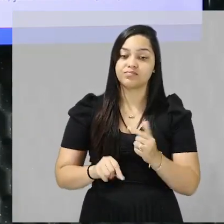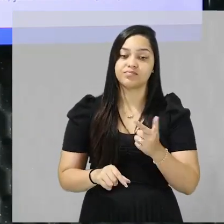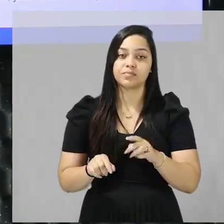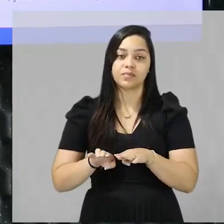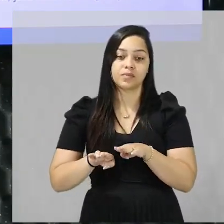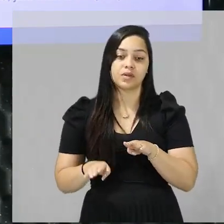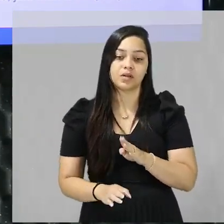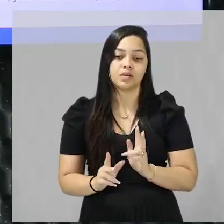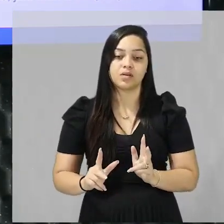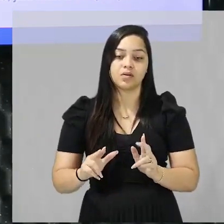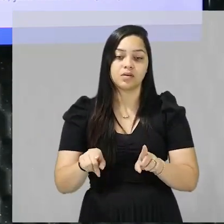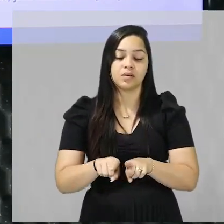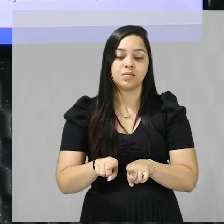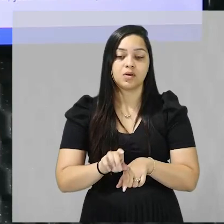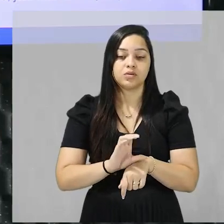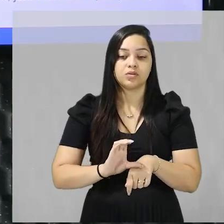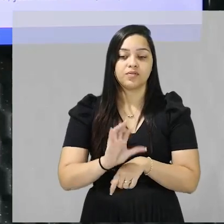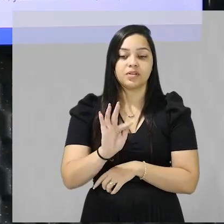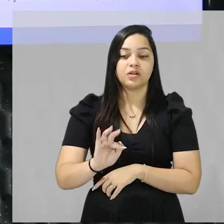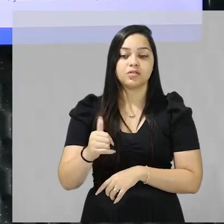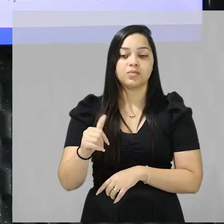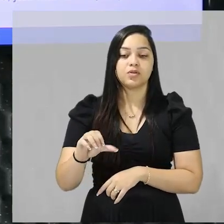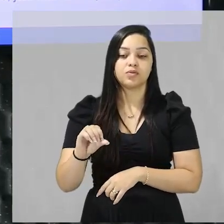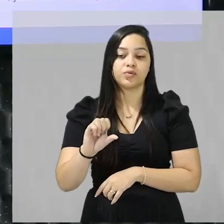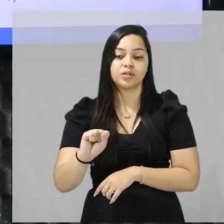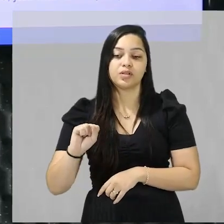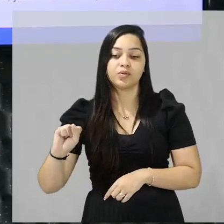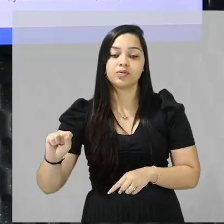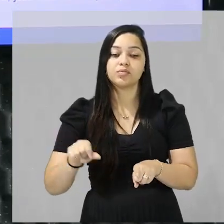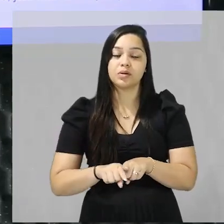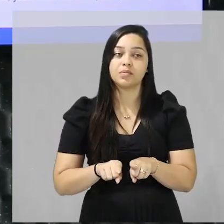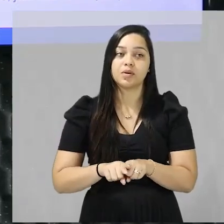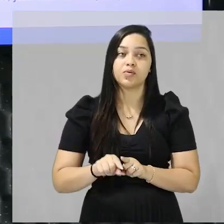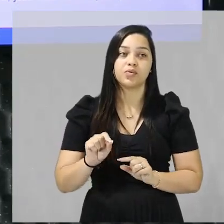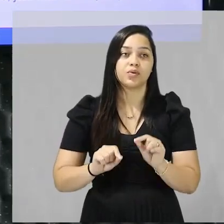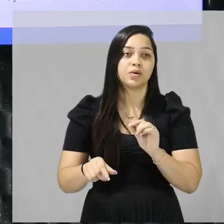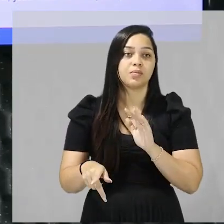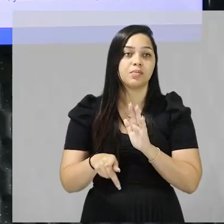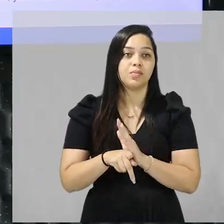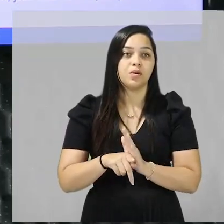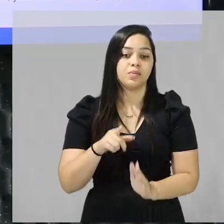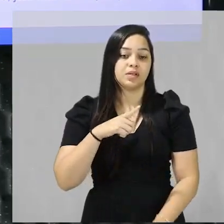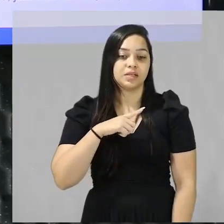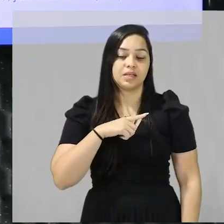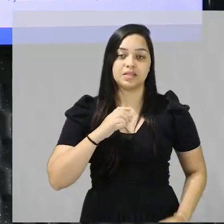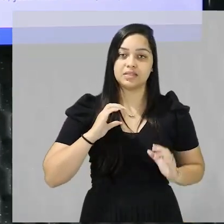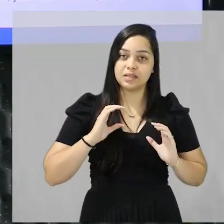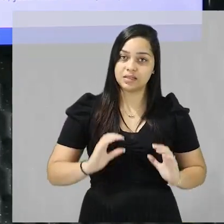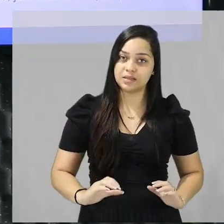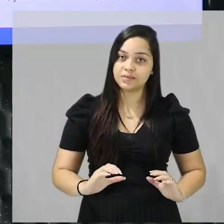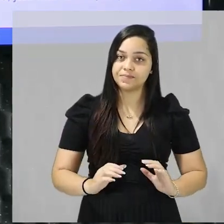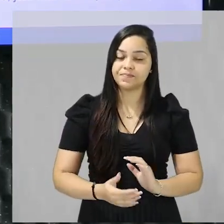preconceitos, conforme prevê a Constituição Federal de 1988, a famosa Constituinte Cidadã.